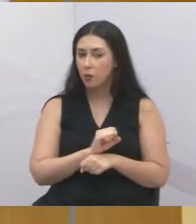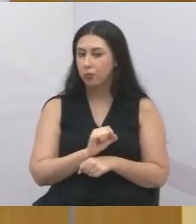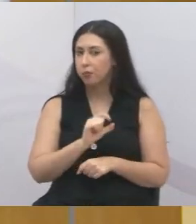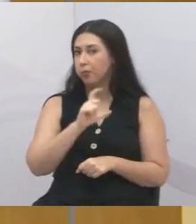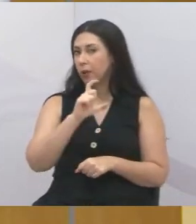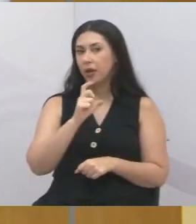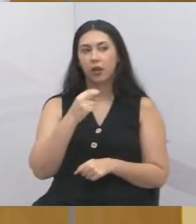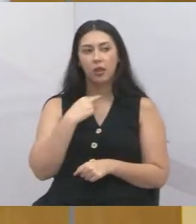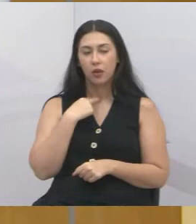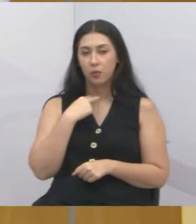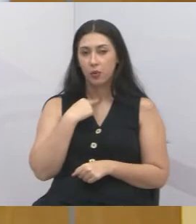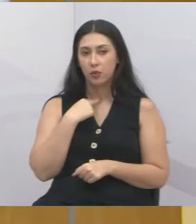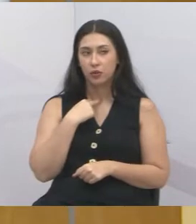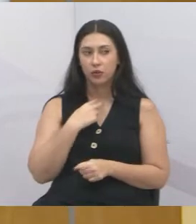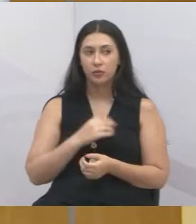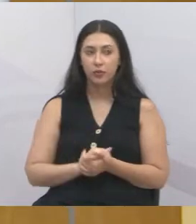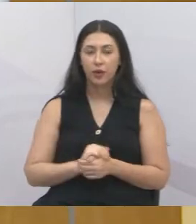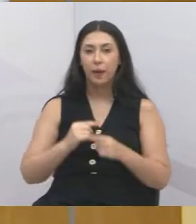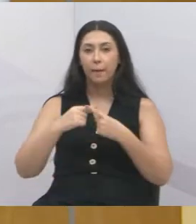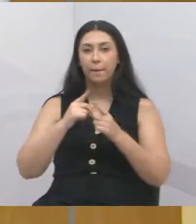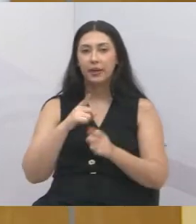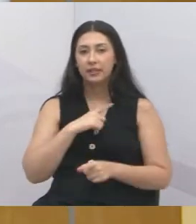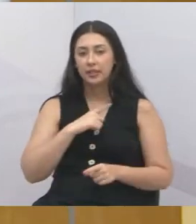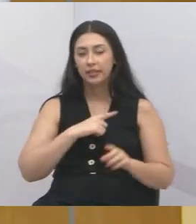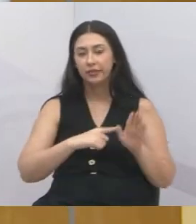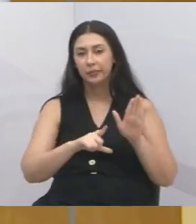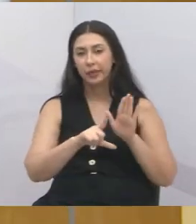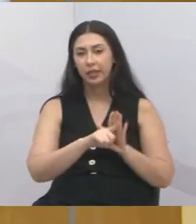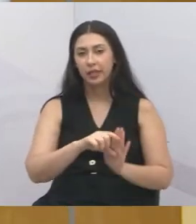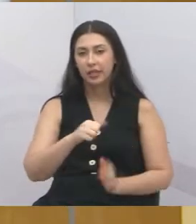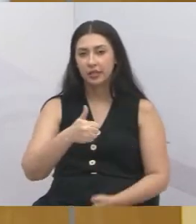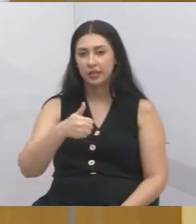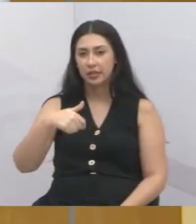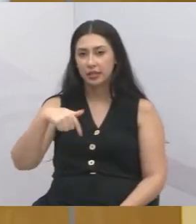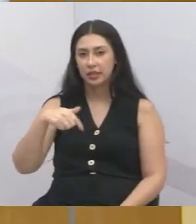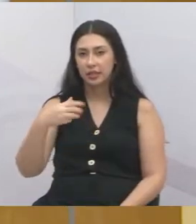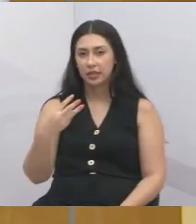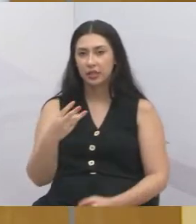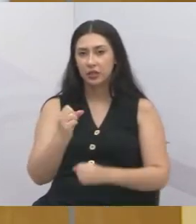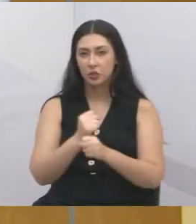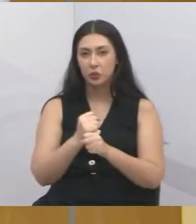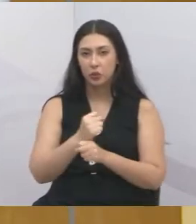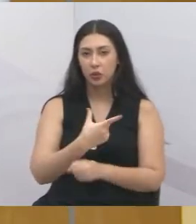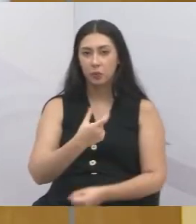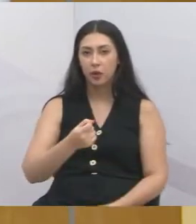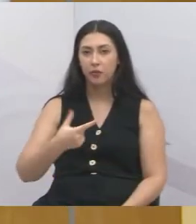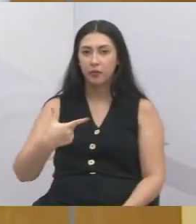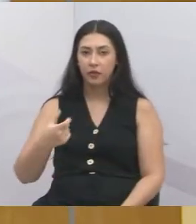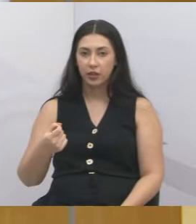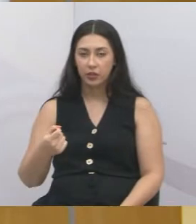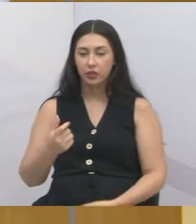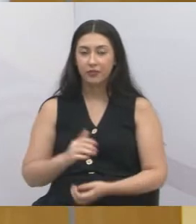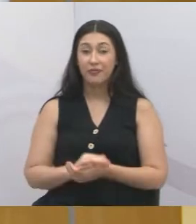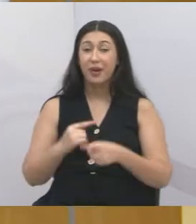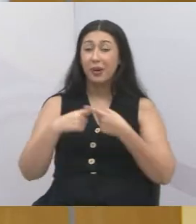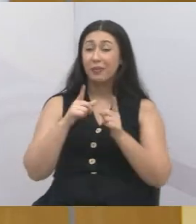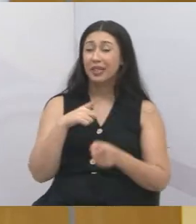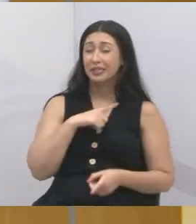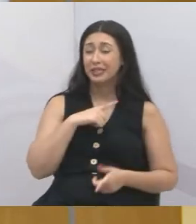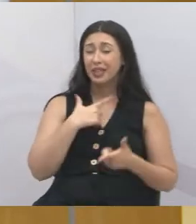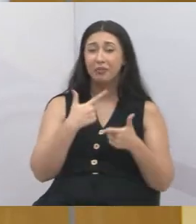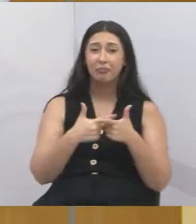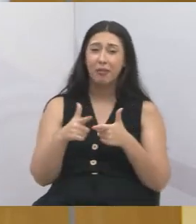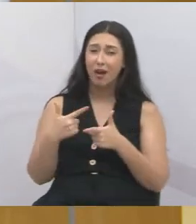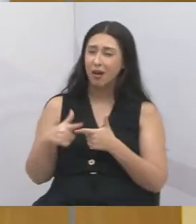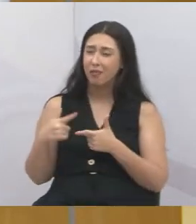esse congelamento que foi imposto pela Lei Complementar 173 de 2020. E tem muita confusão